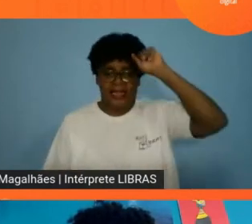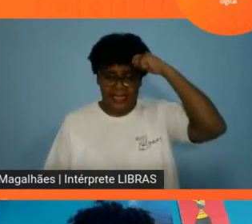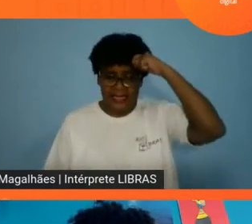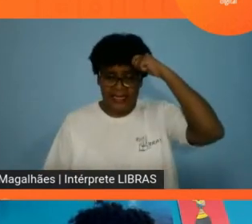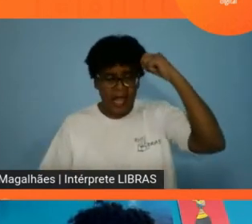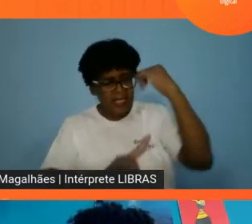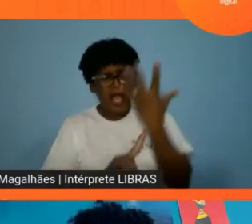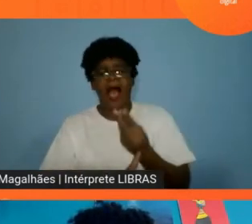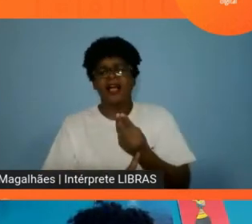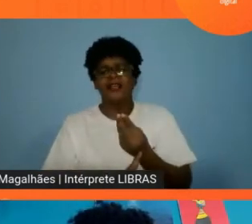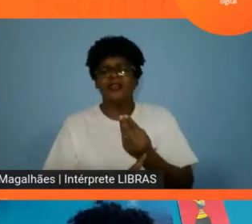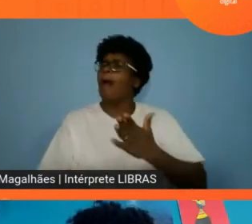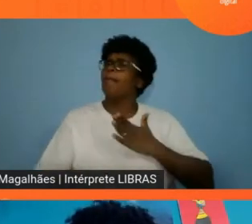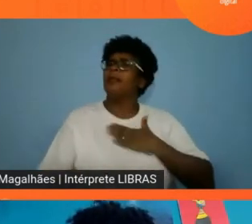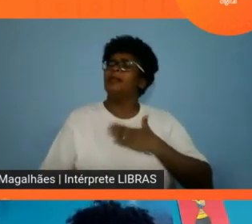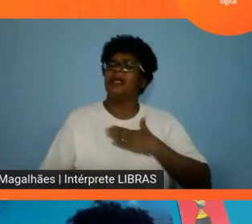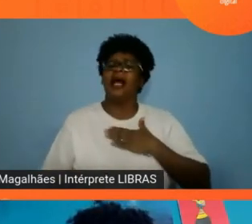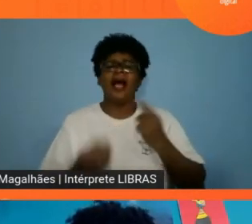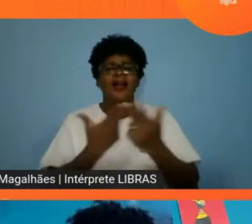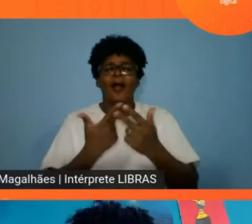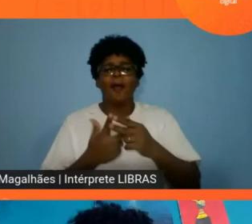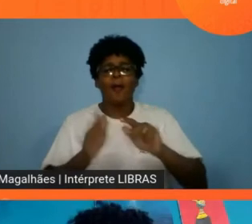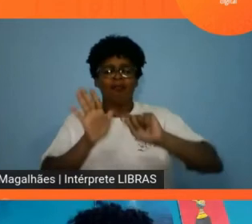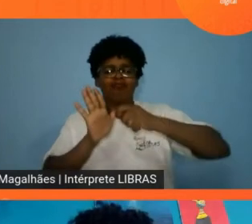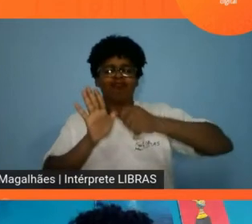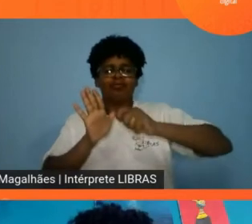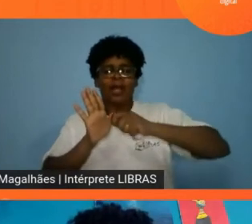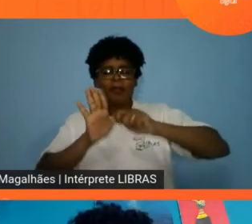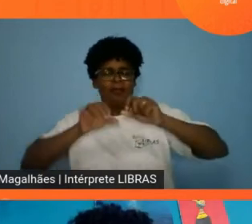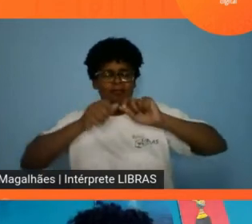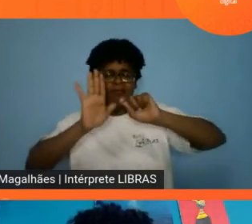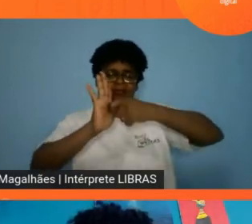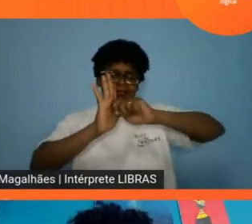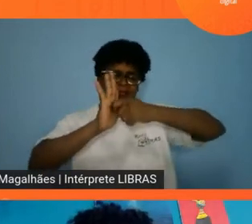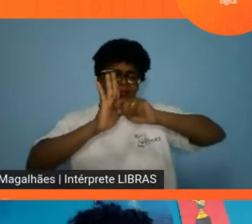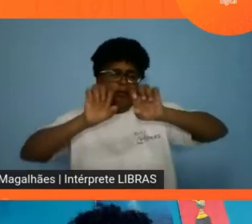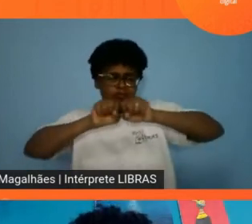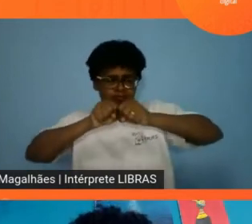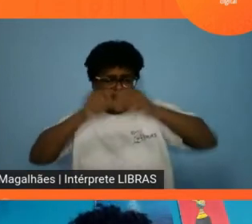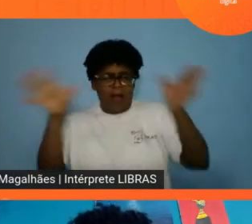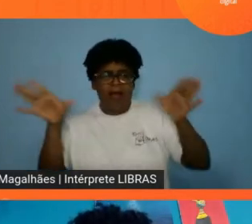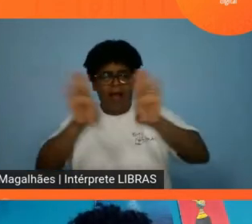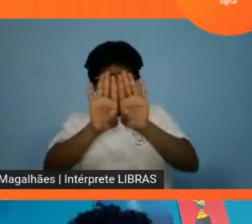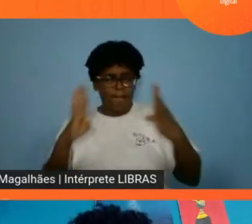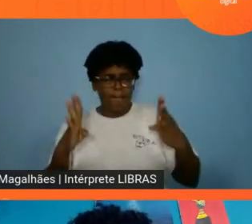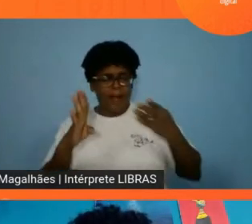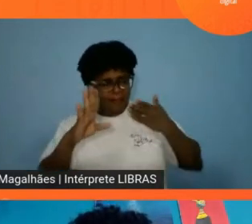para mim como uma chave para abrir esse cadeado e